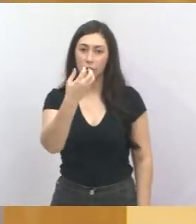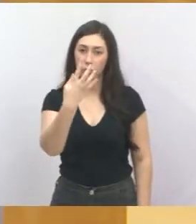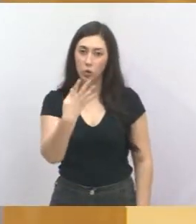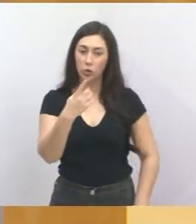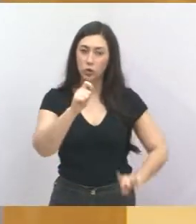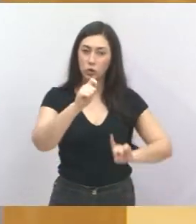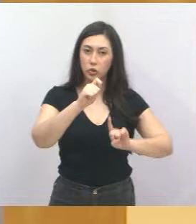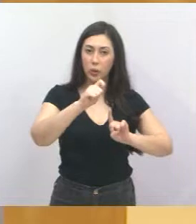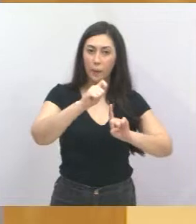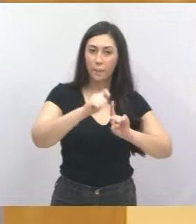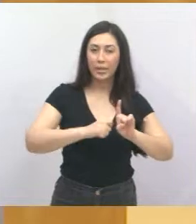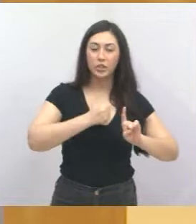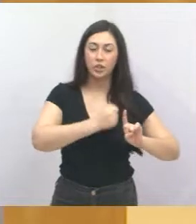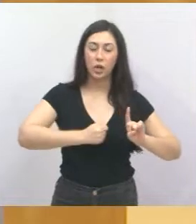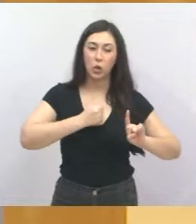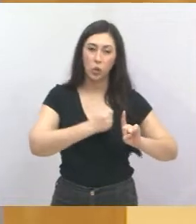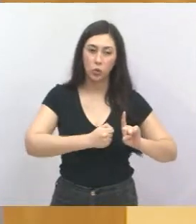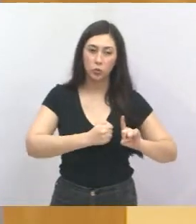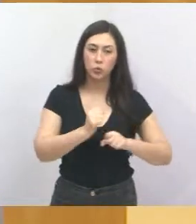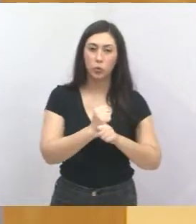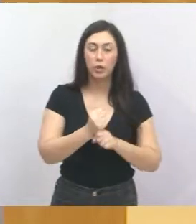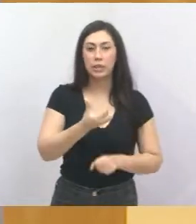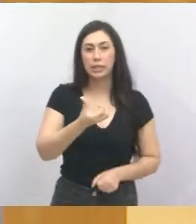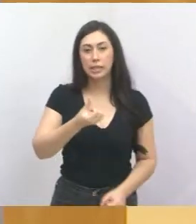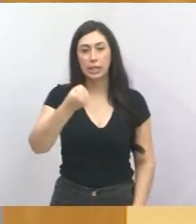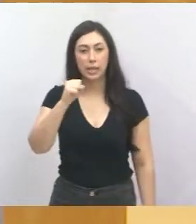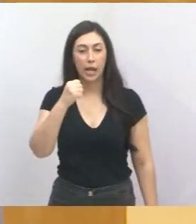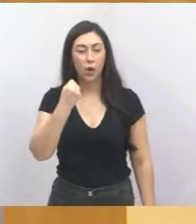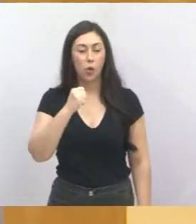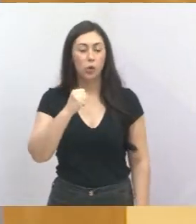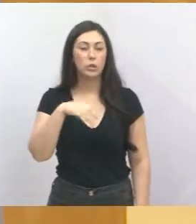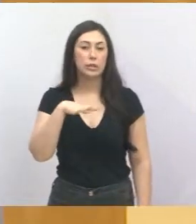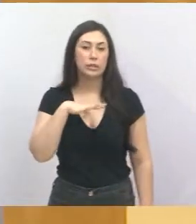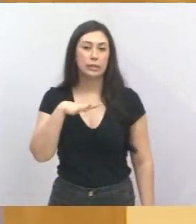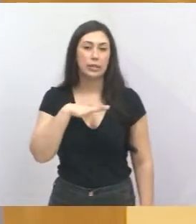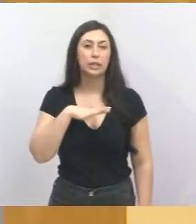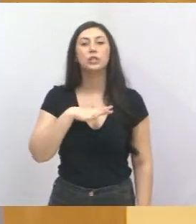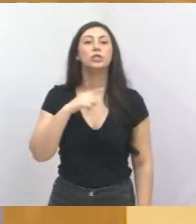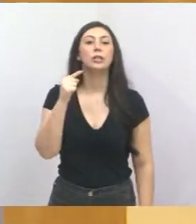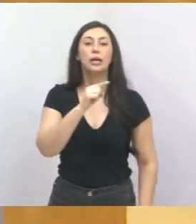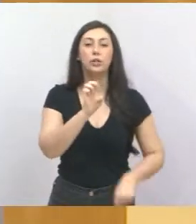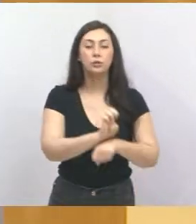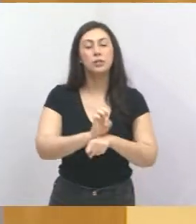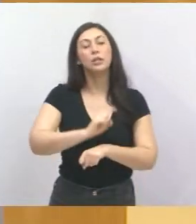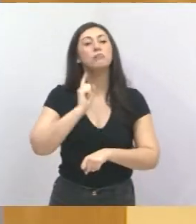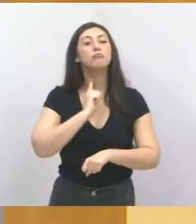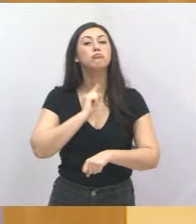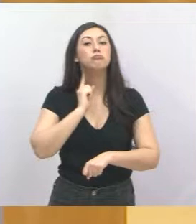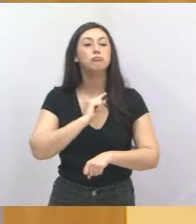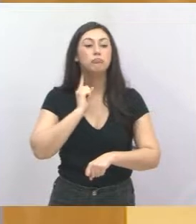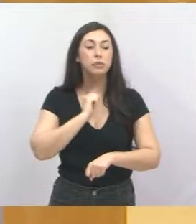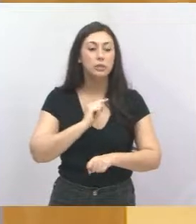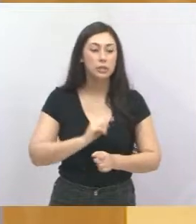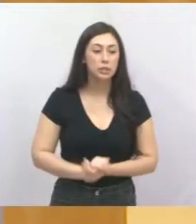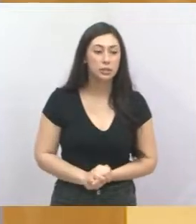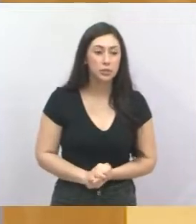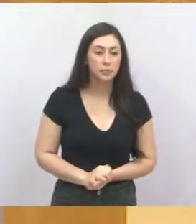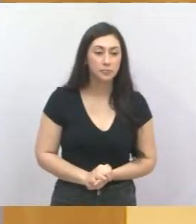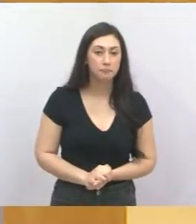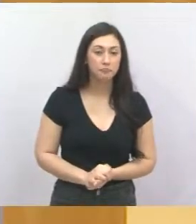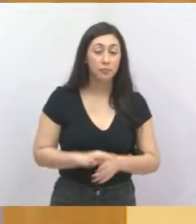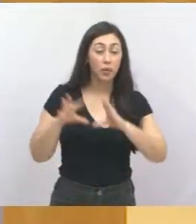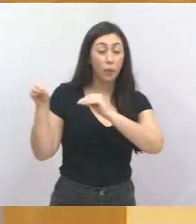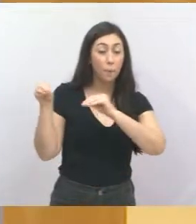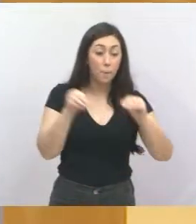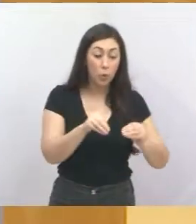14/8/1938, na cidade de Silvianópolis, Minas Gerais. Filho de Feliciano Fraga de Oliveira e Maria em Graça de Jesus. Veio para